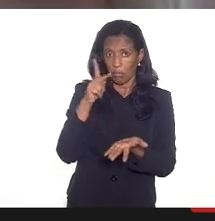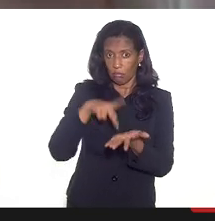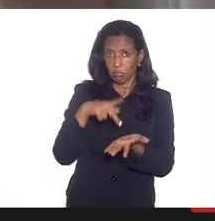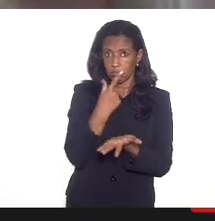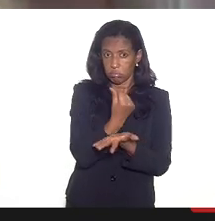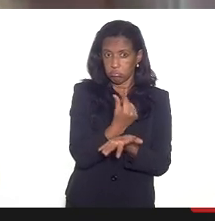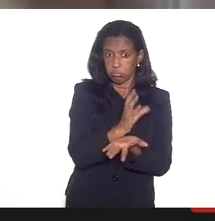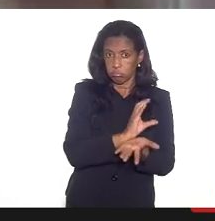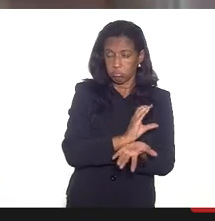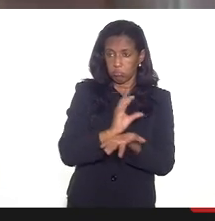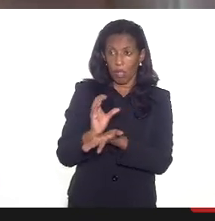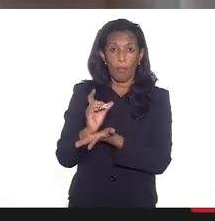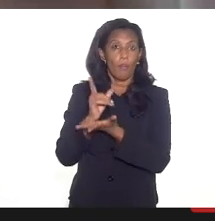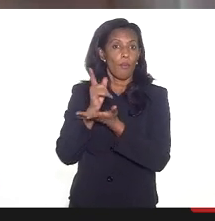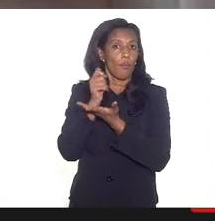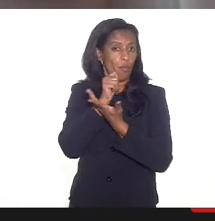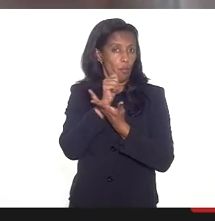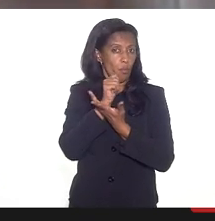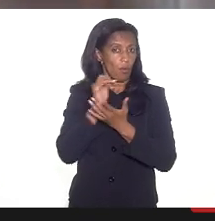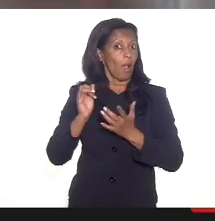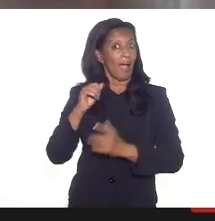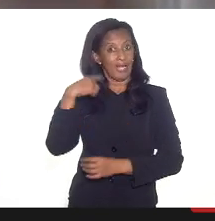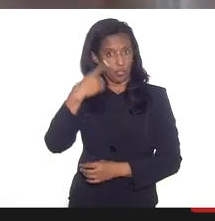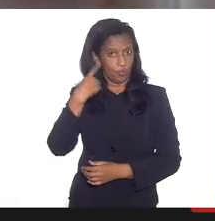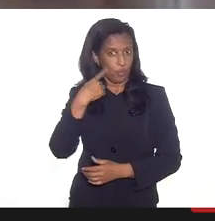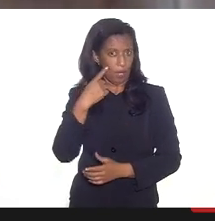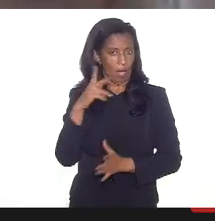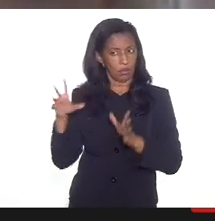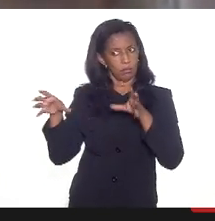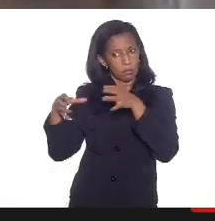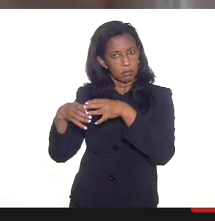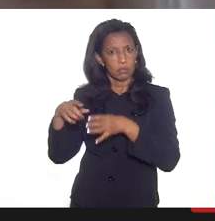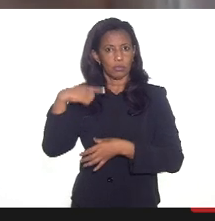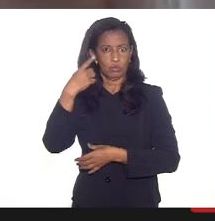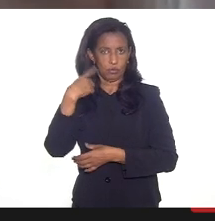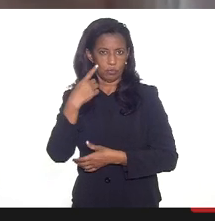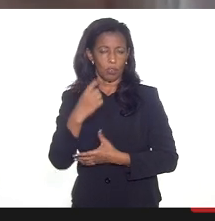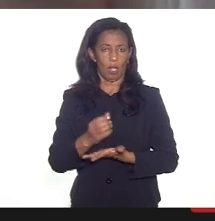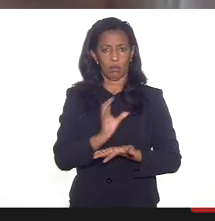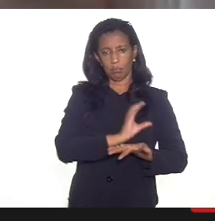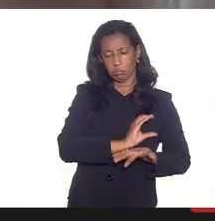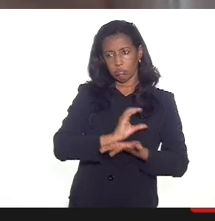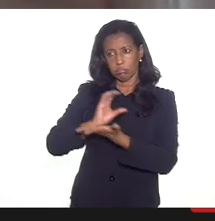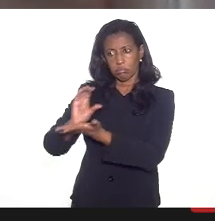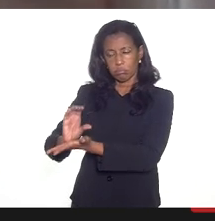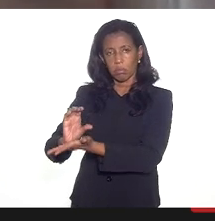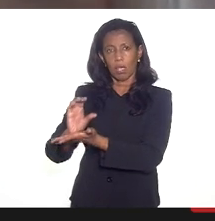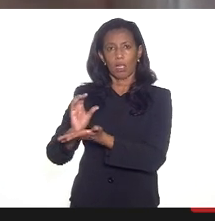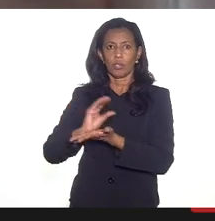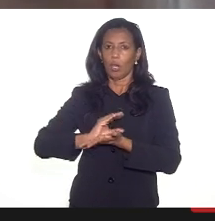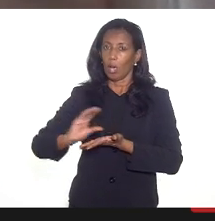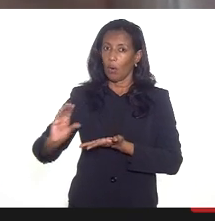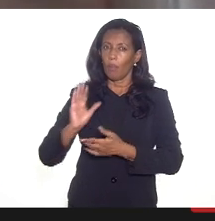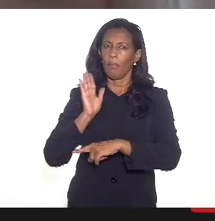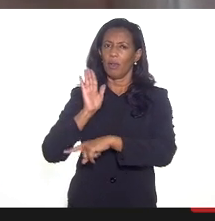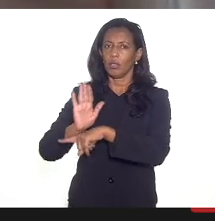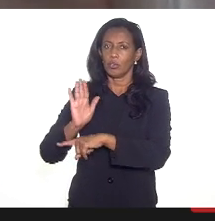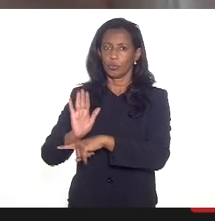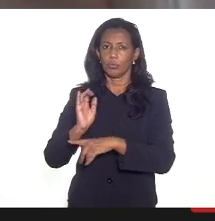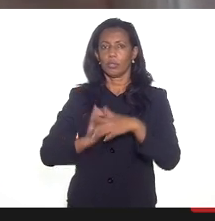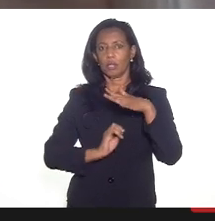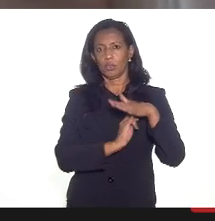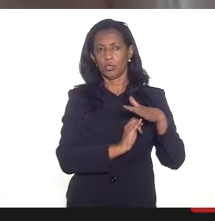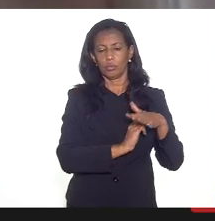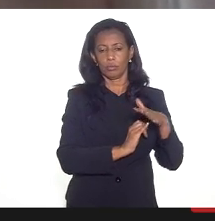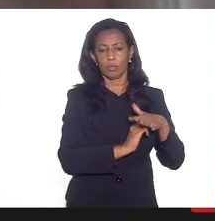as mulheres que sofrem violência, advogadas. Então, é aí uma contribuição da nossa